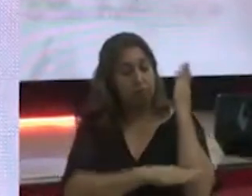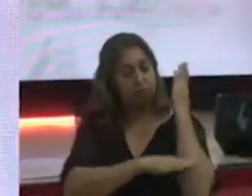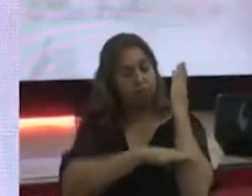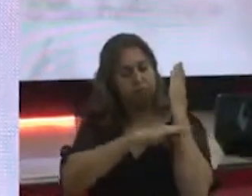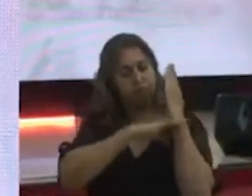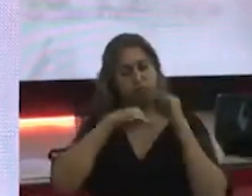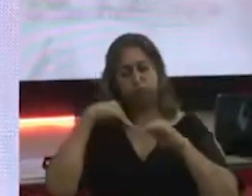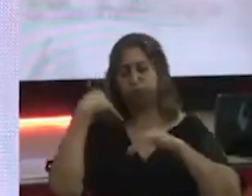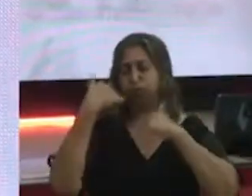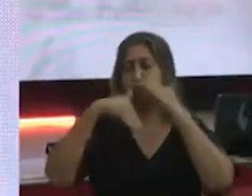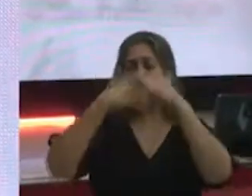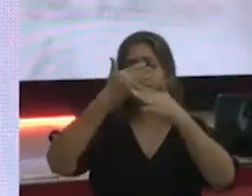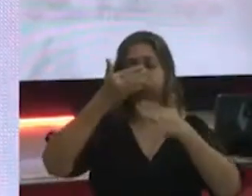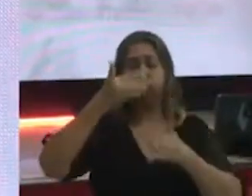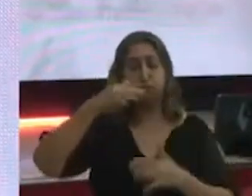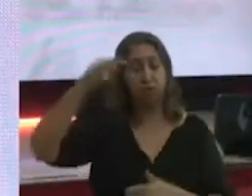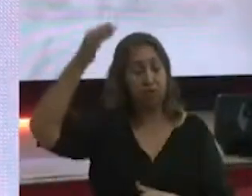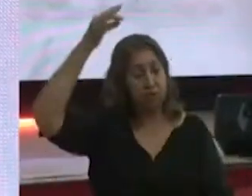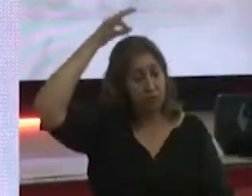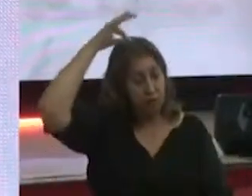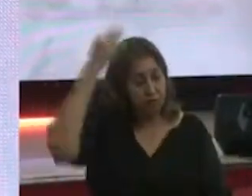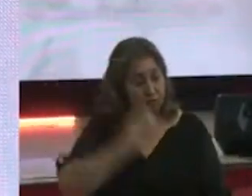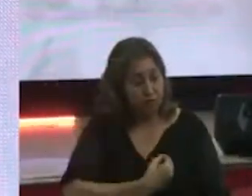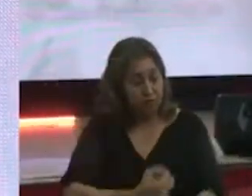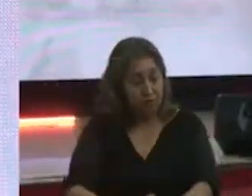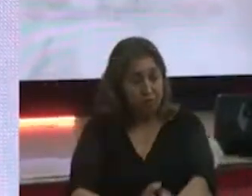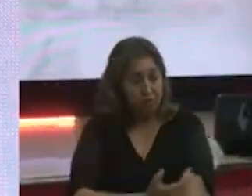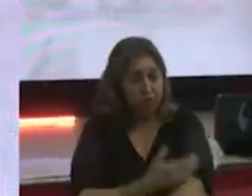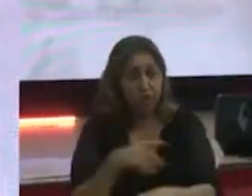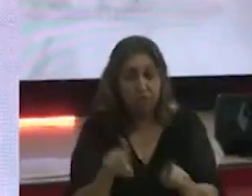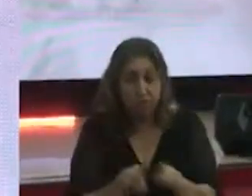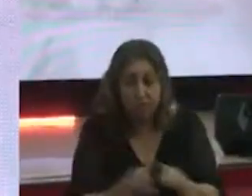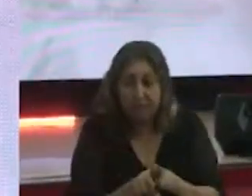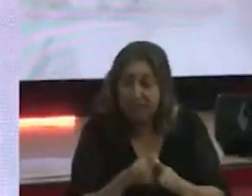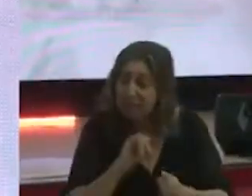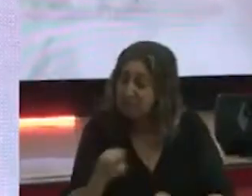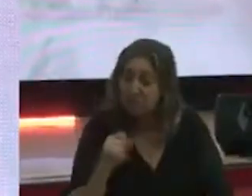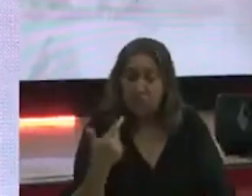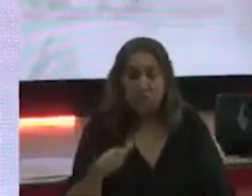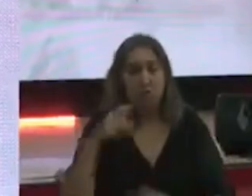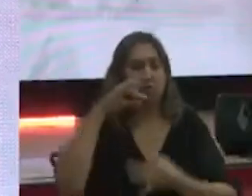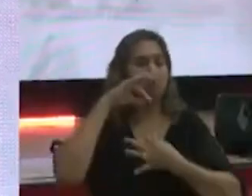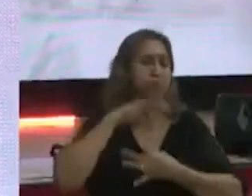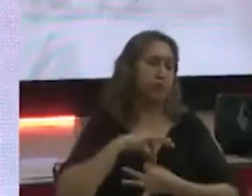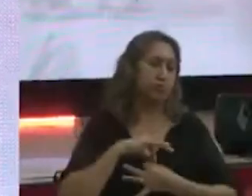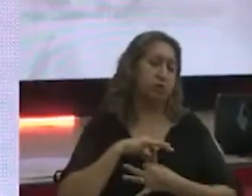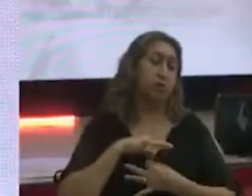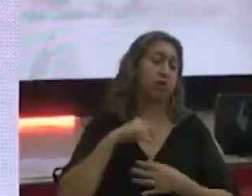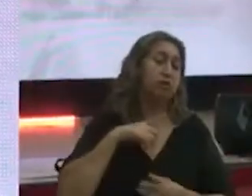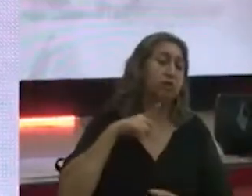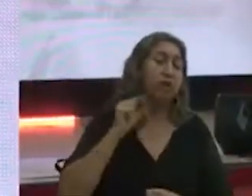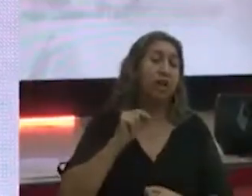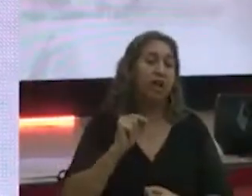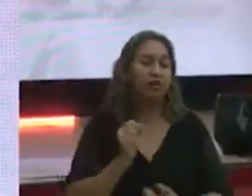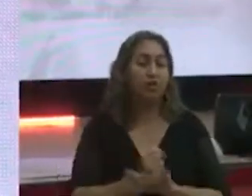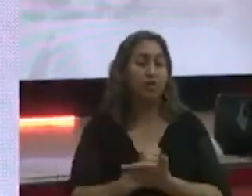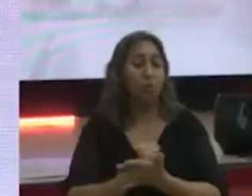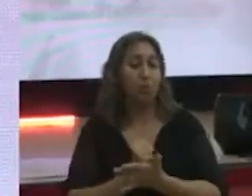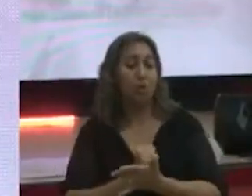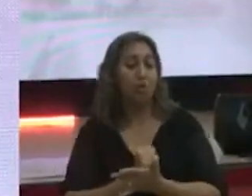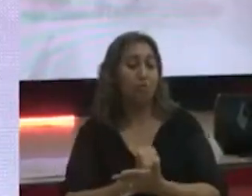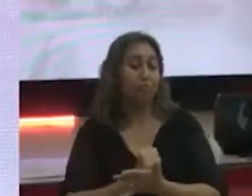maturidade espiritual e emocional sem cultivar o fruto do domínio próprio e da